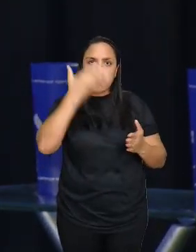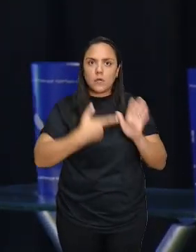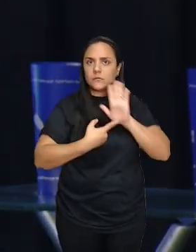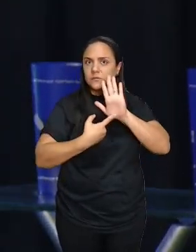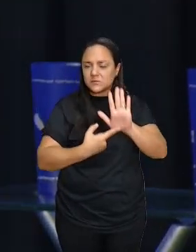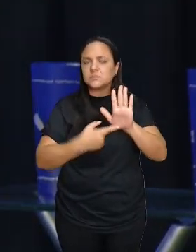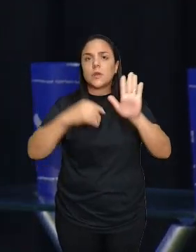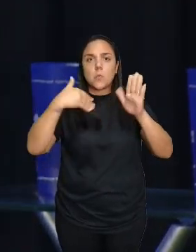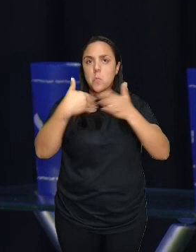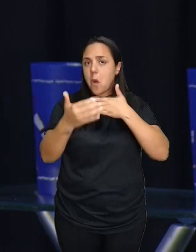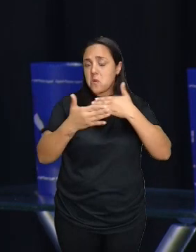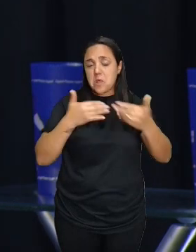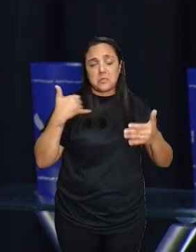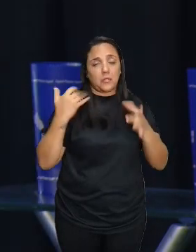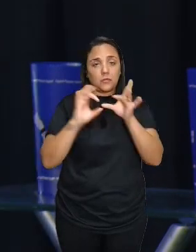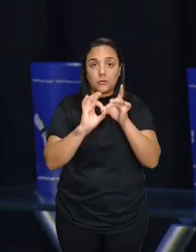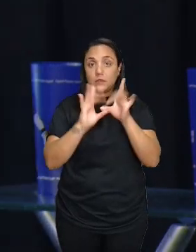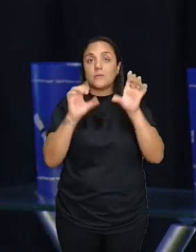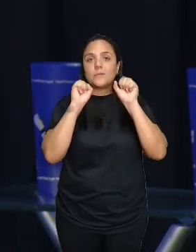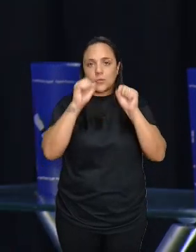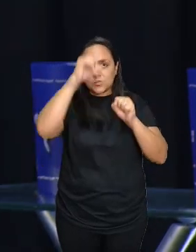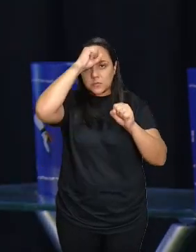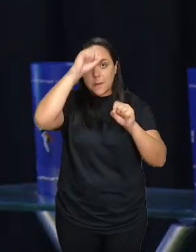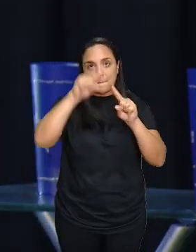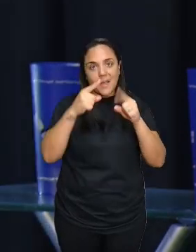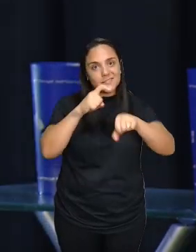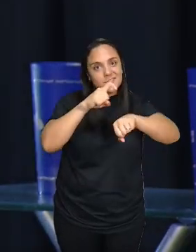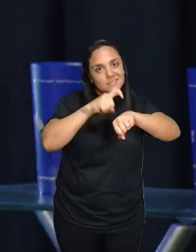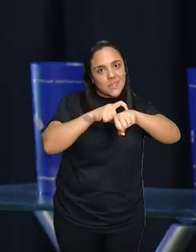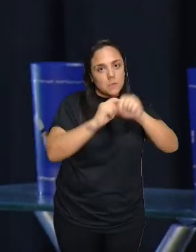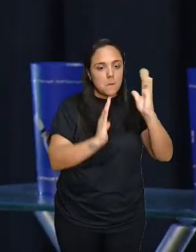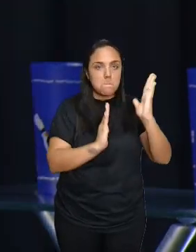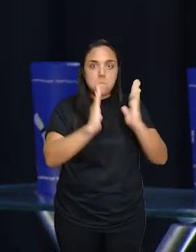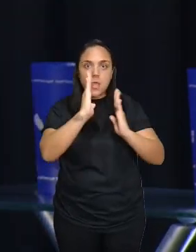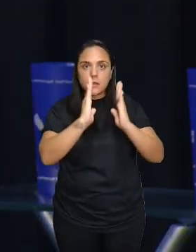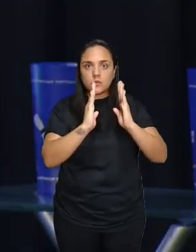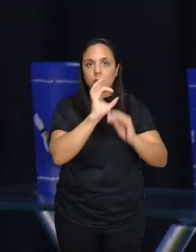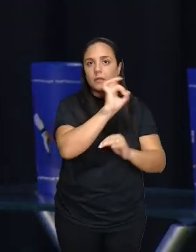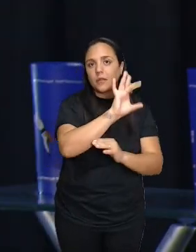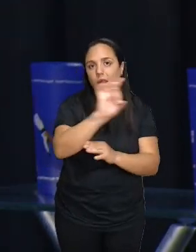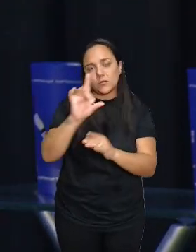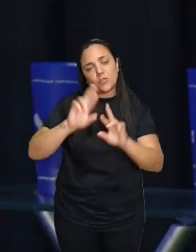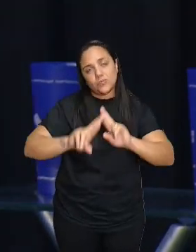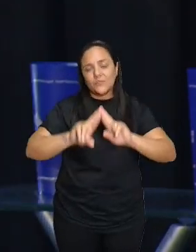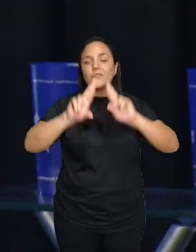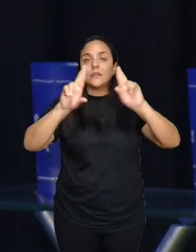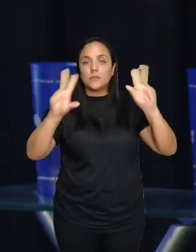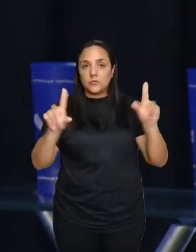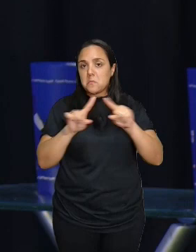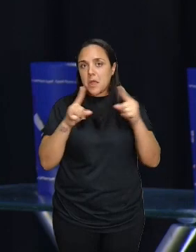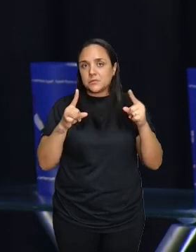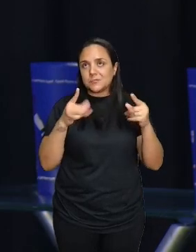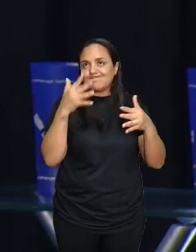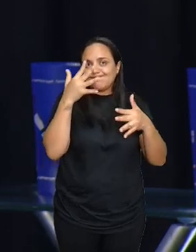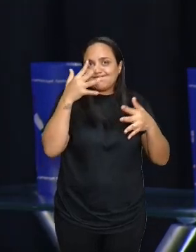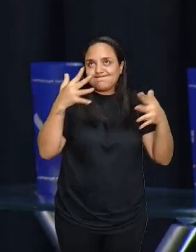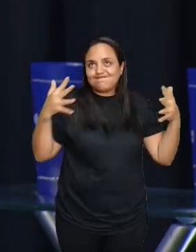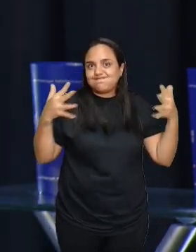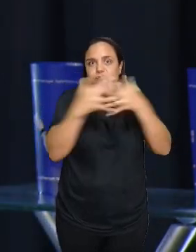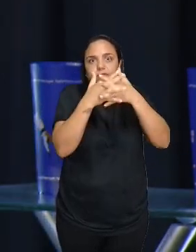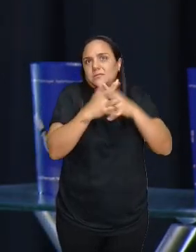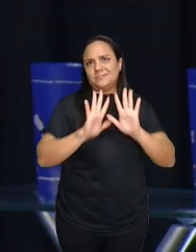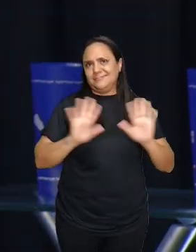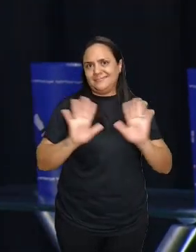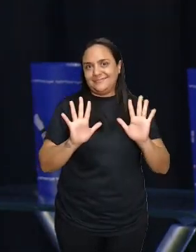idade. Pode ter um tempo diferente, mas isso não atrapalha em nada. Então, a partir do momento que